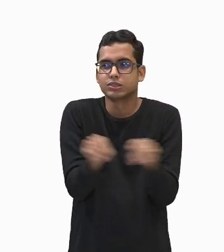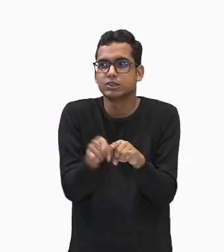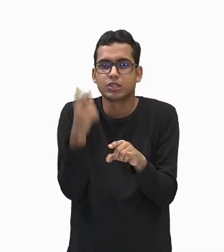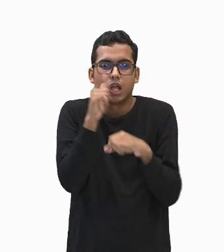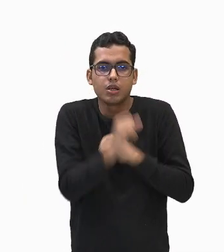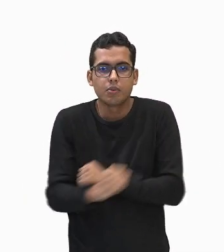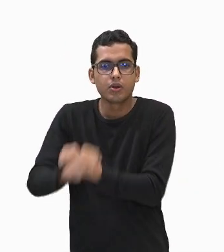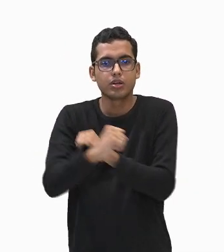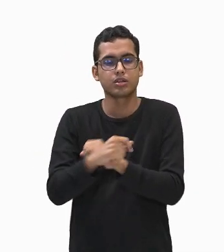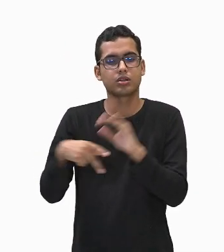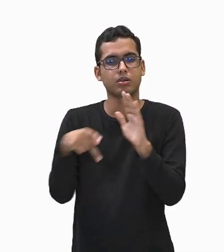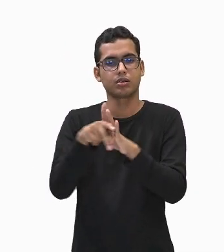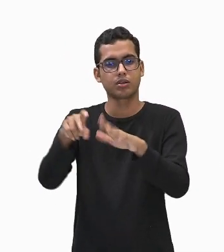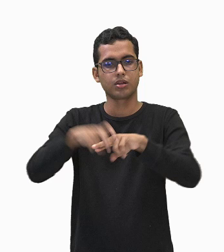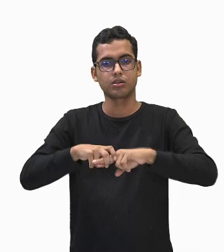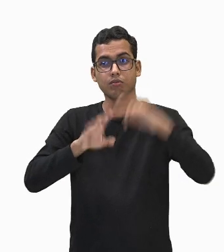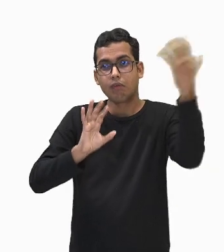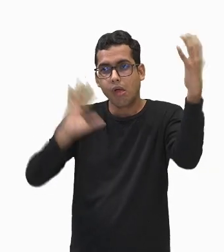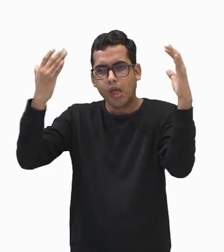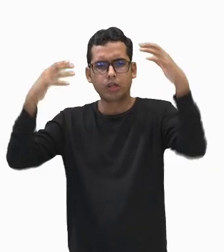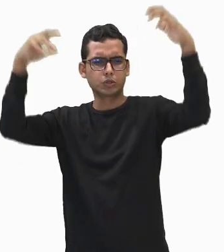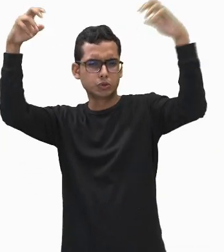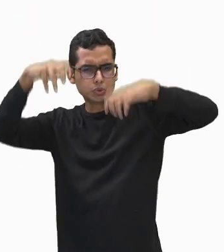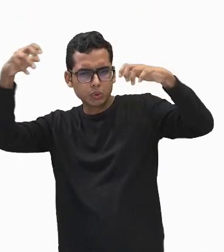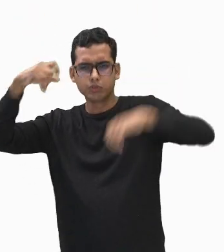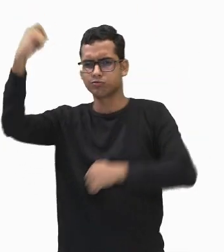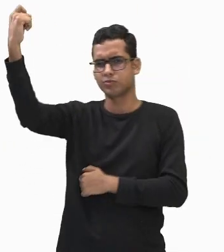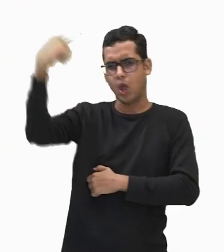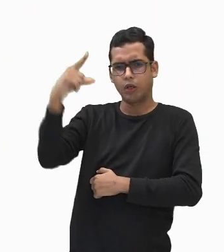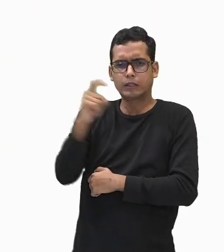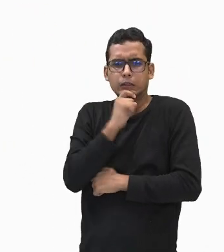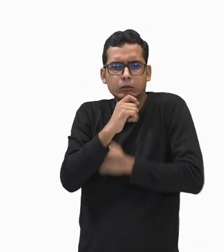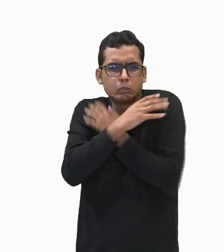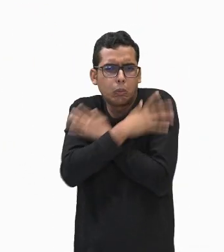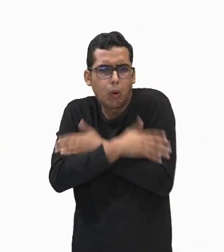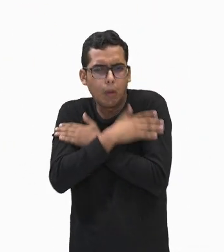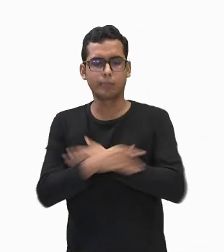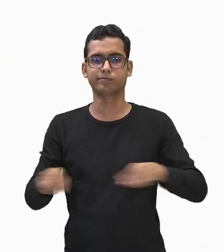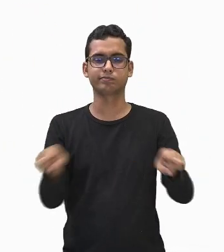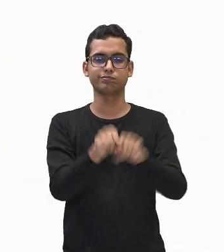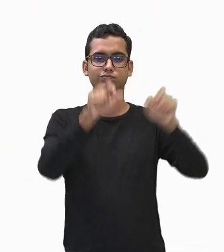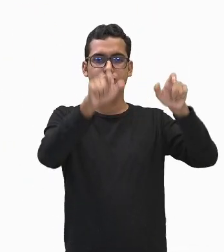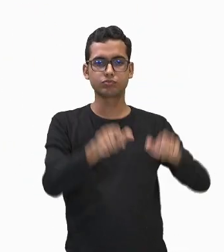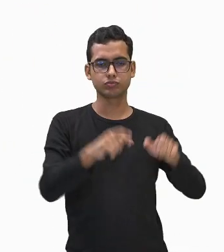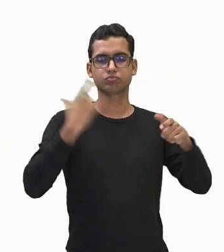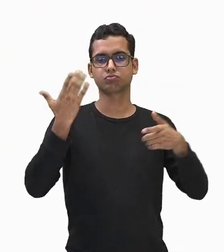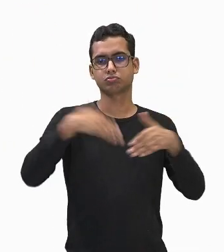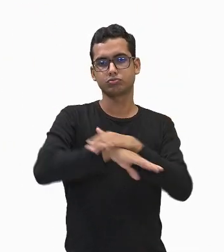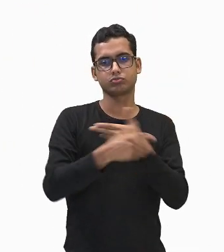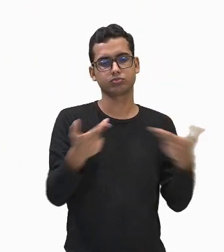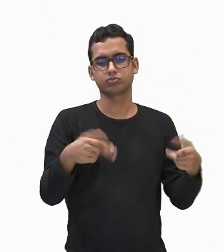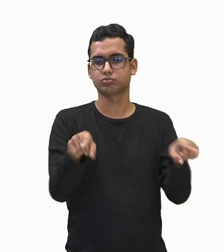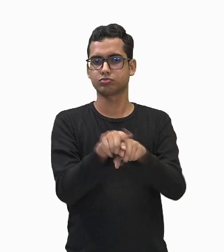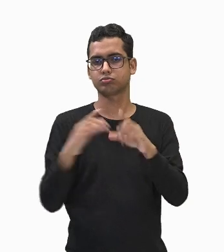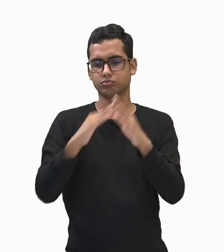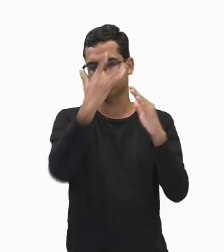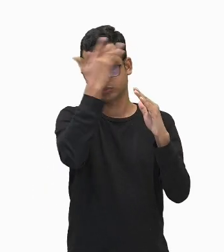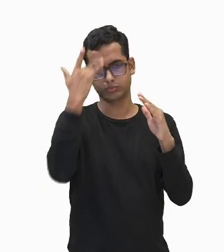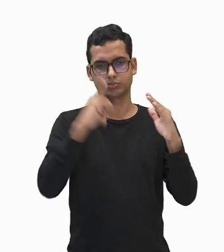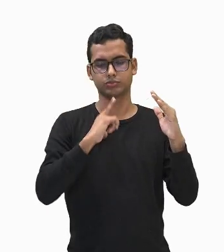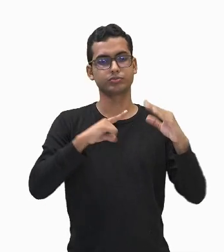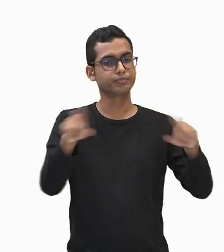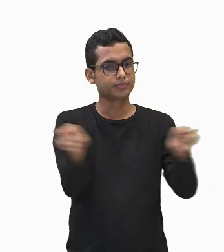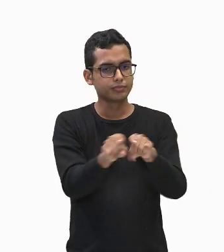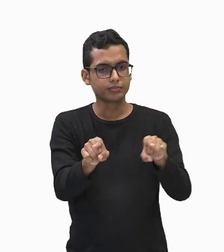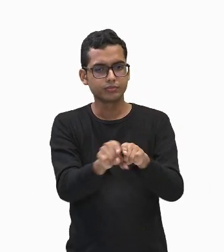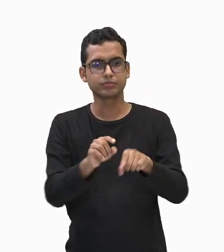seja lluvia, sol, frio, aporta um lugar para guardar as propriedades de seus habitantes e